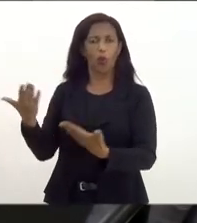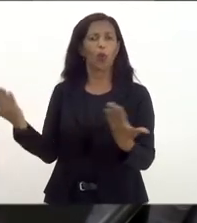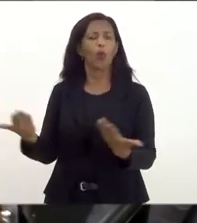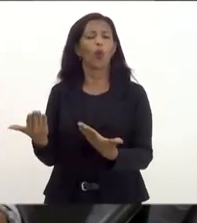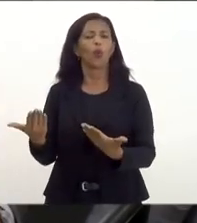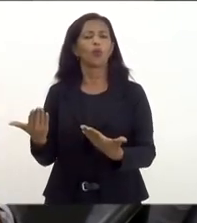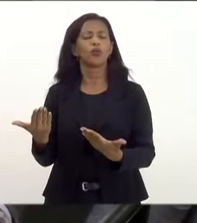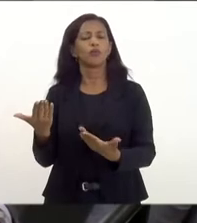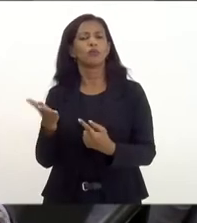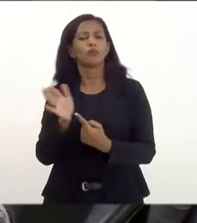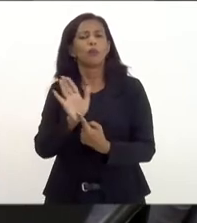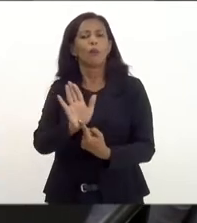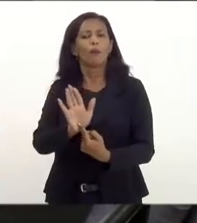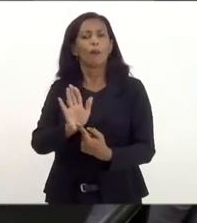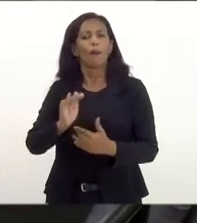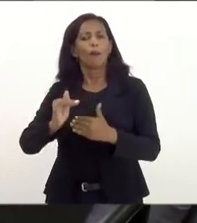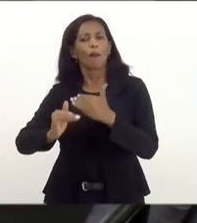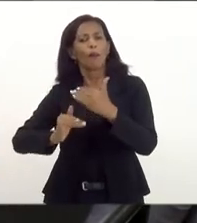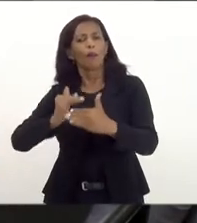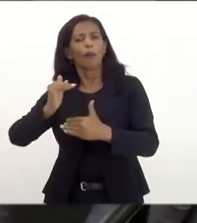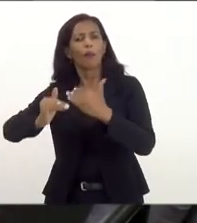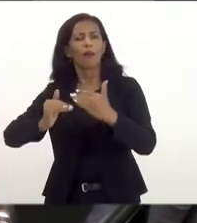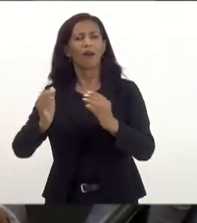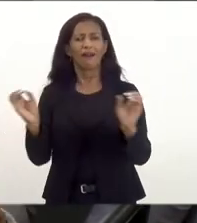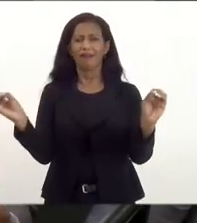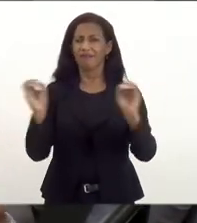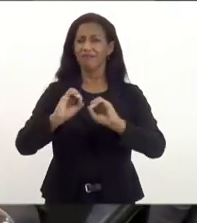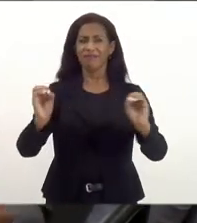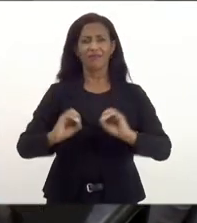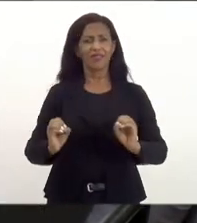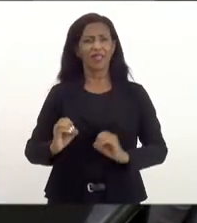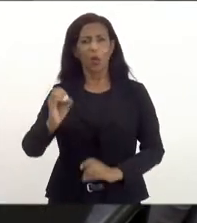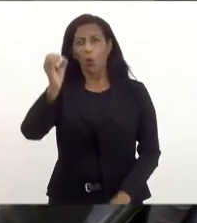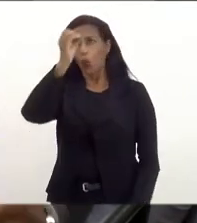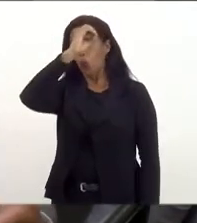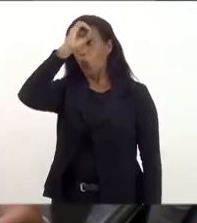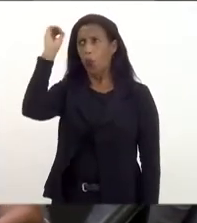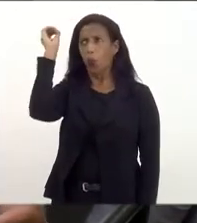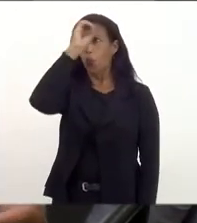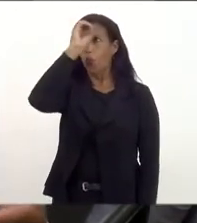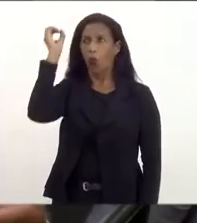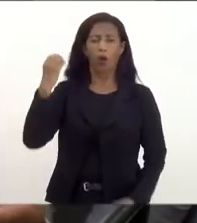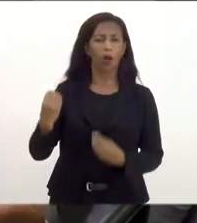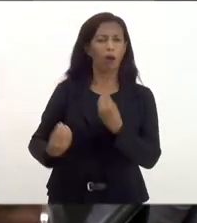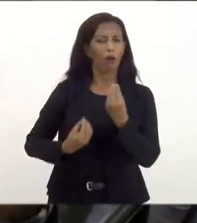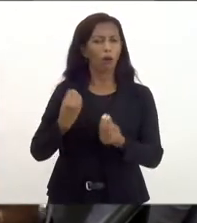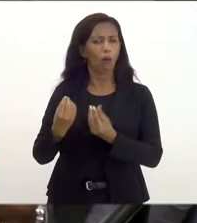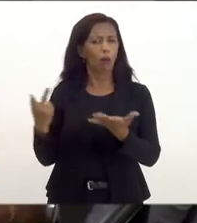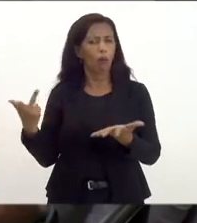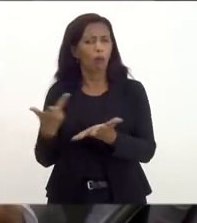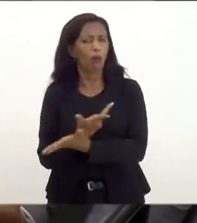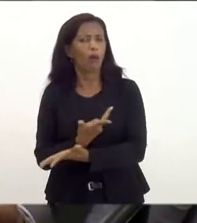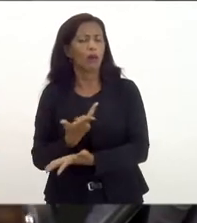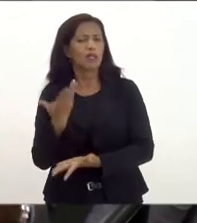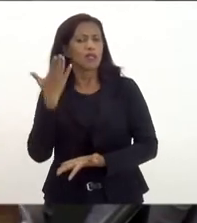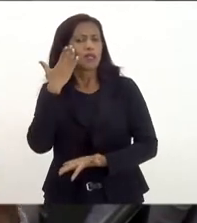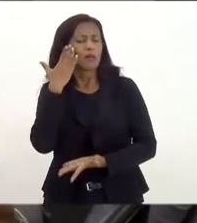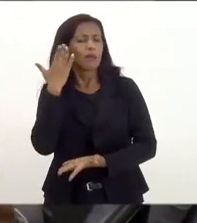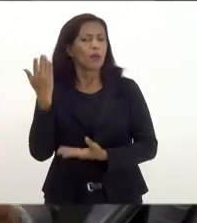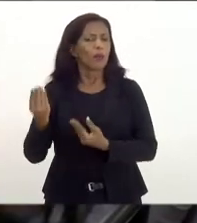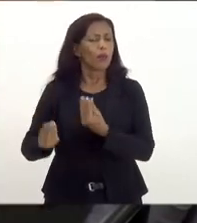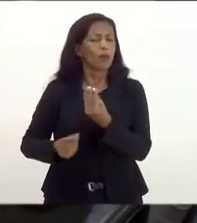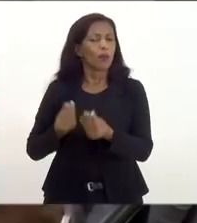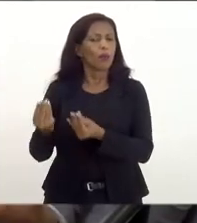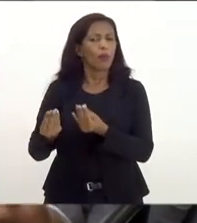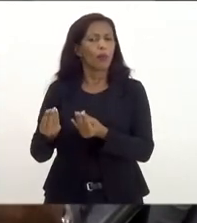estabelecer um processo Porque até então ninguém tinha noção de como era esse processo de colocar esse processo